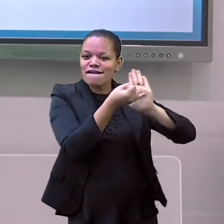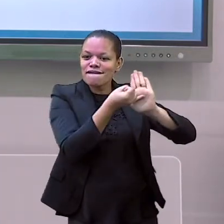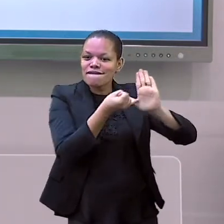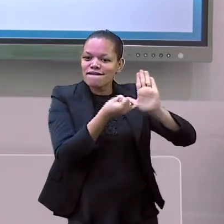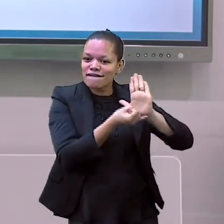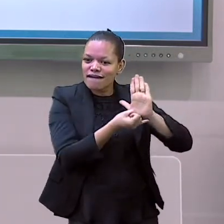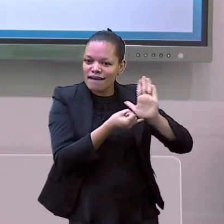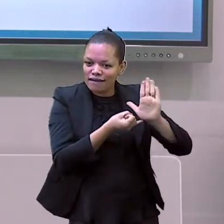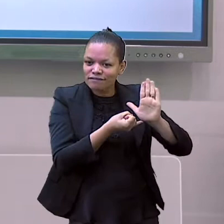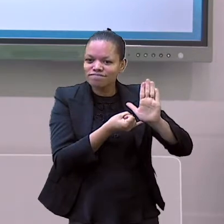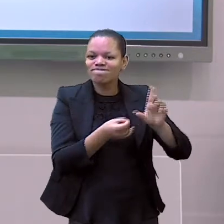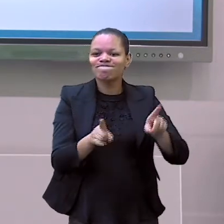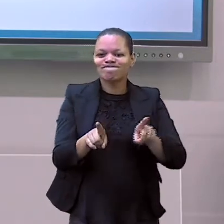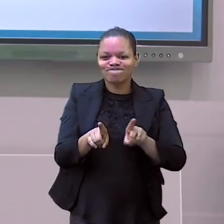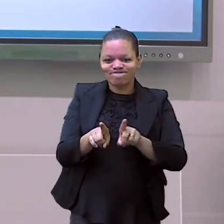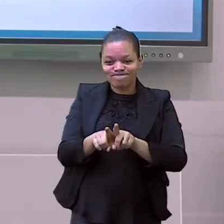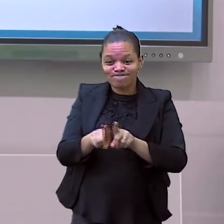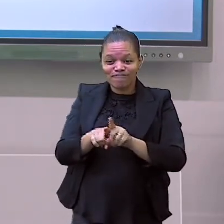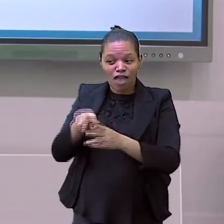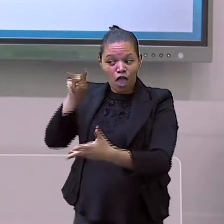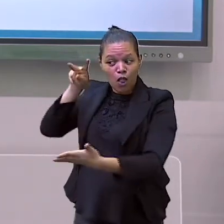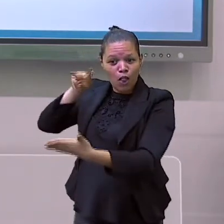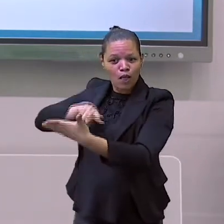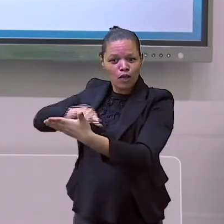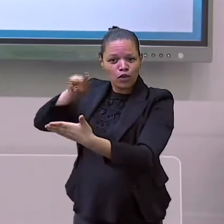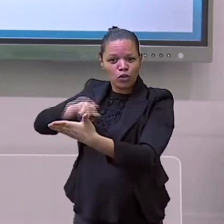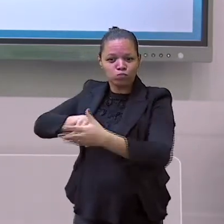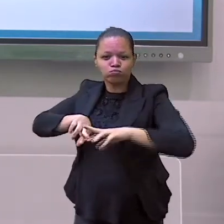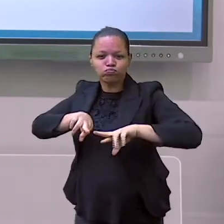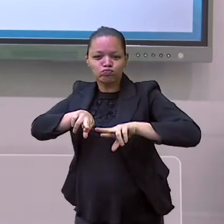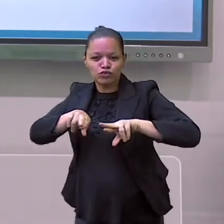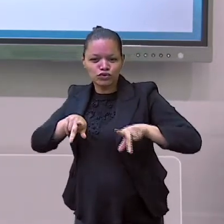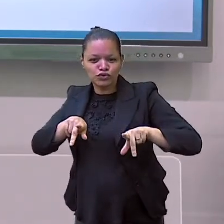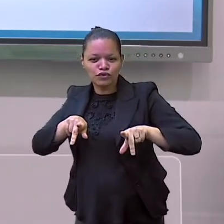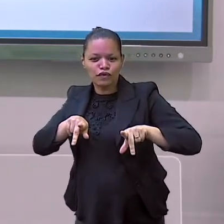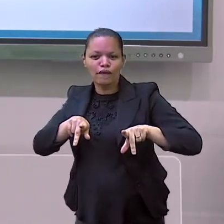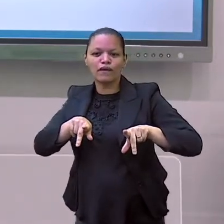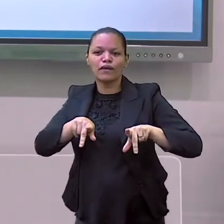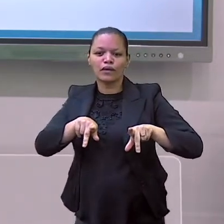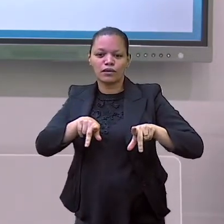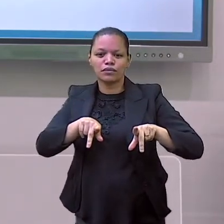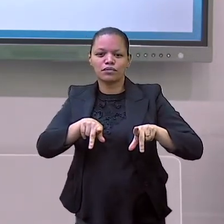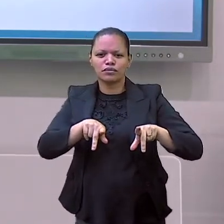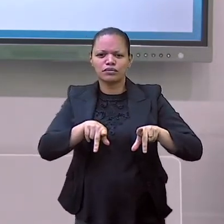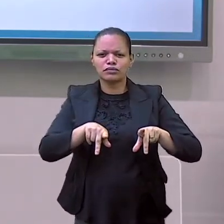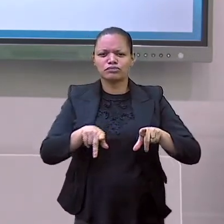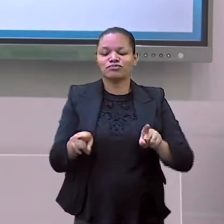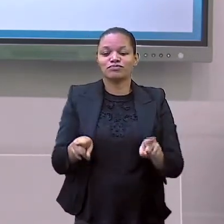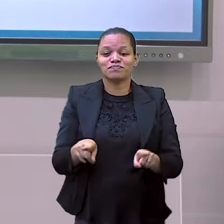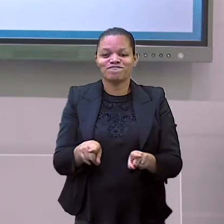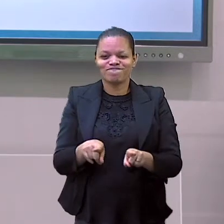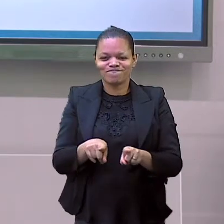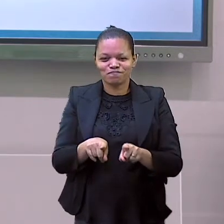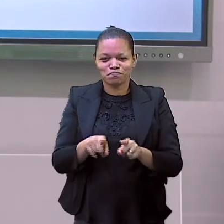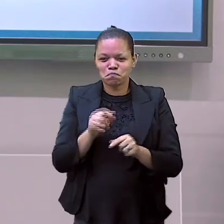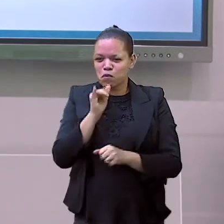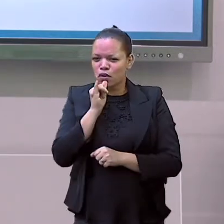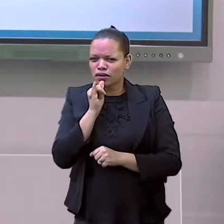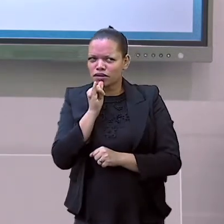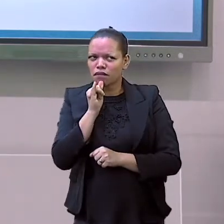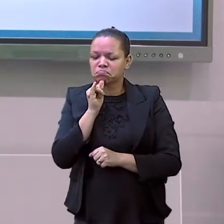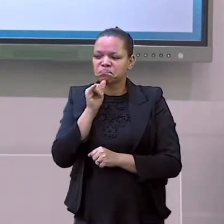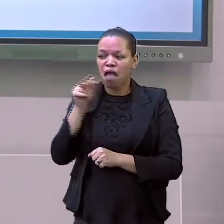leitura diferenciada, ele tem uma entonação diferenciada. Quando eu leio